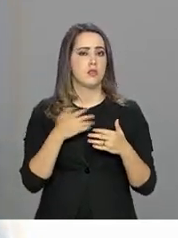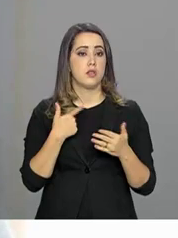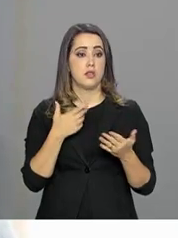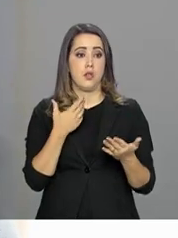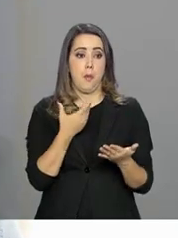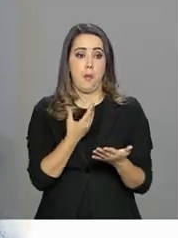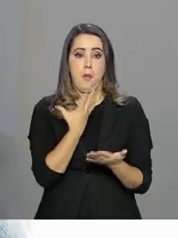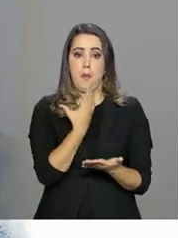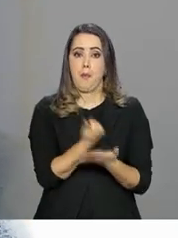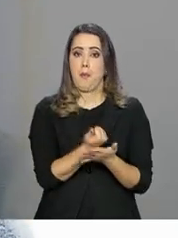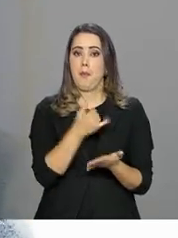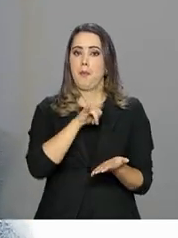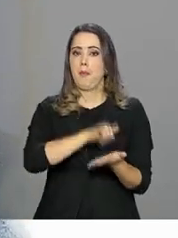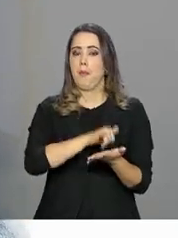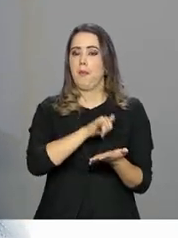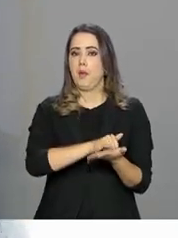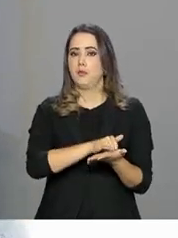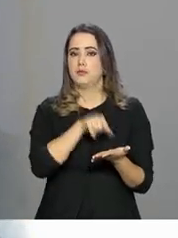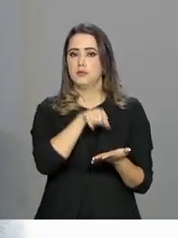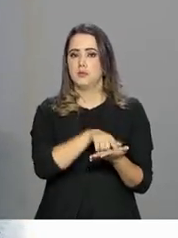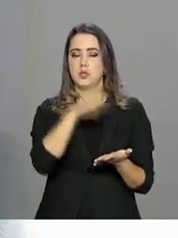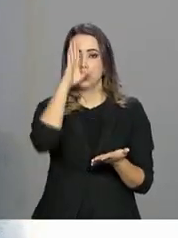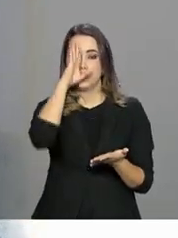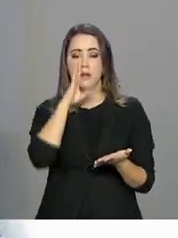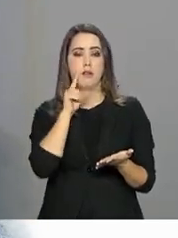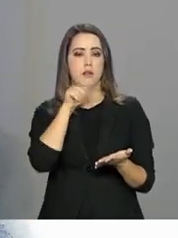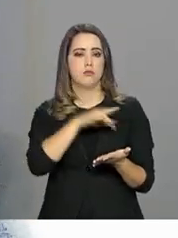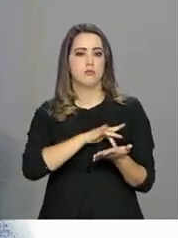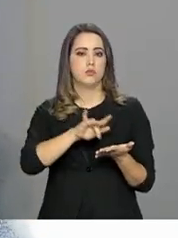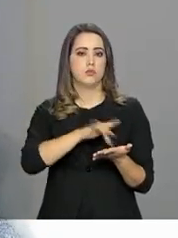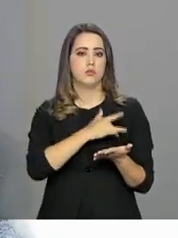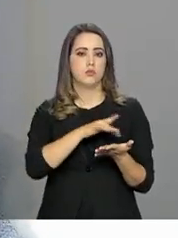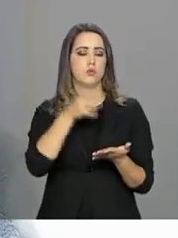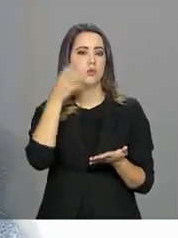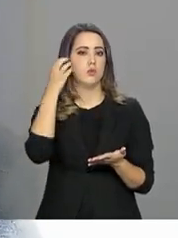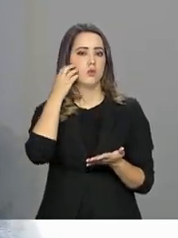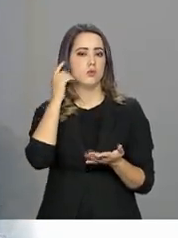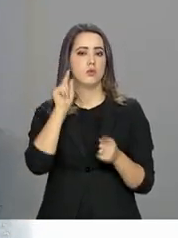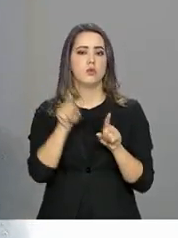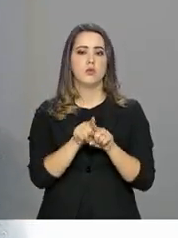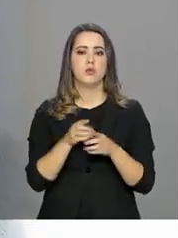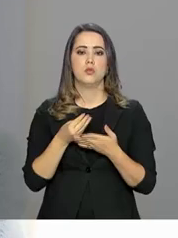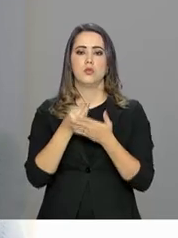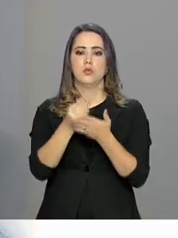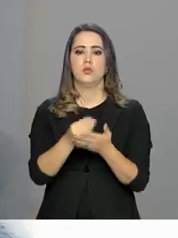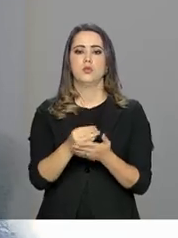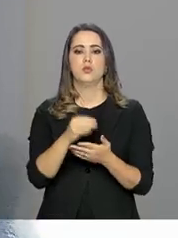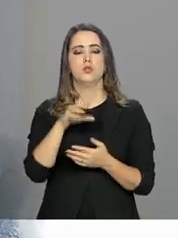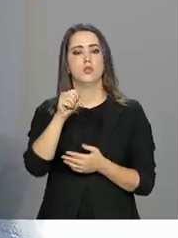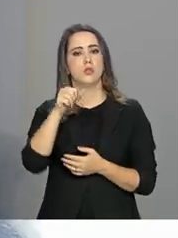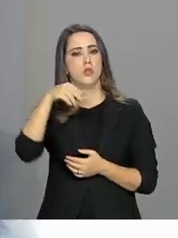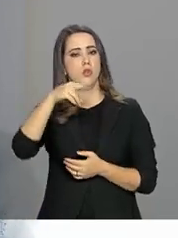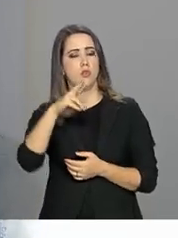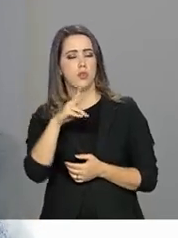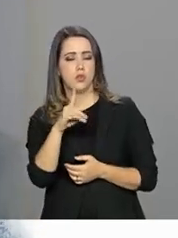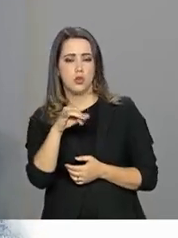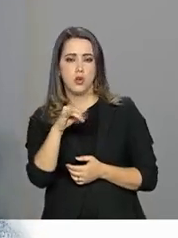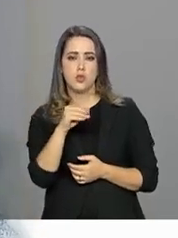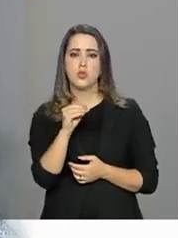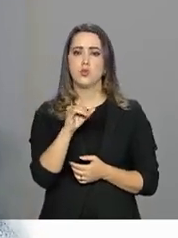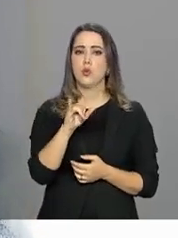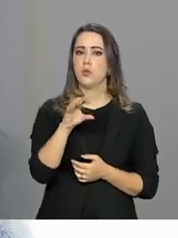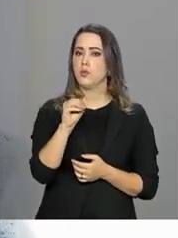aplicativo gratuito para os smartphones ou tablets disponíveis nas plataformas android e o